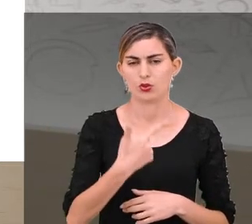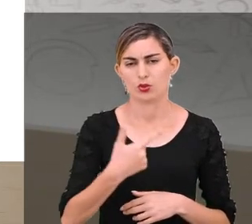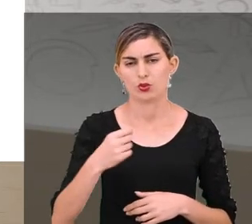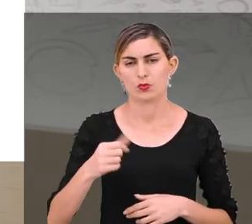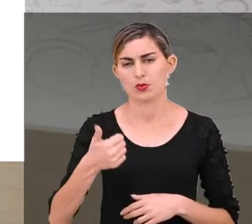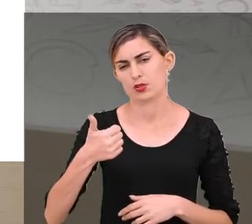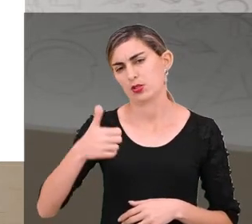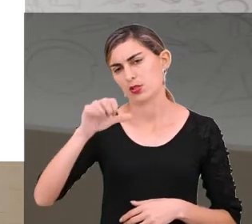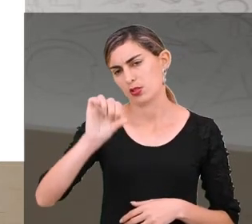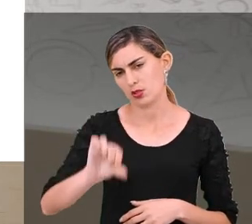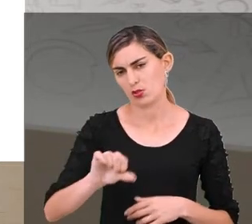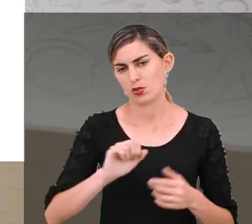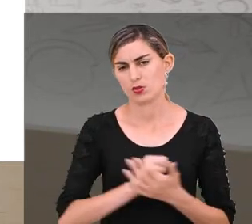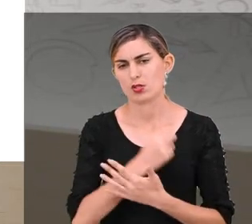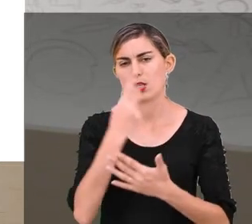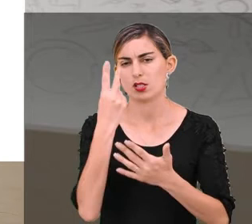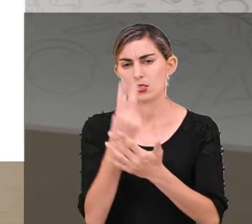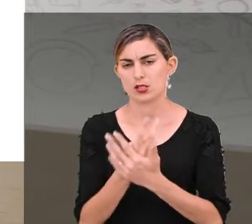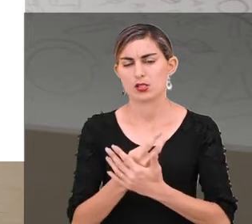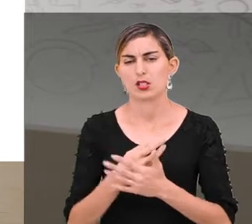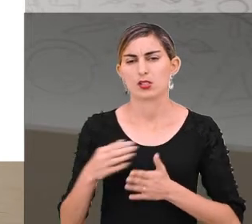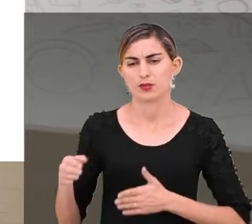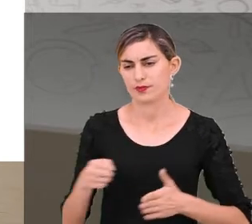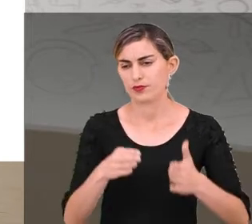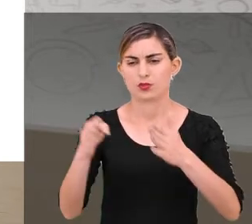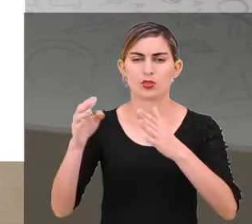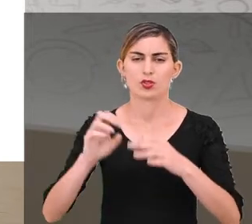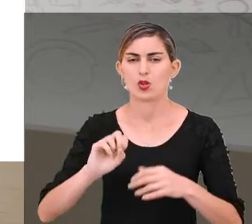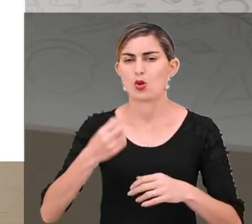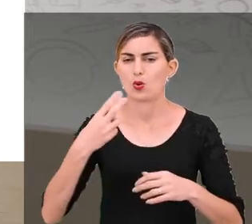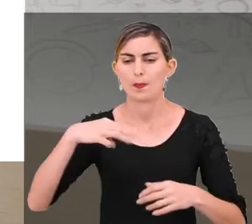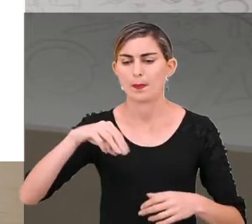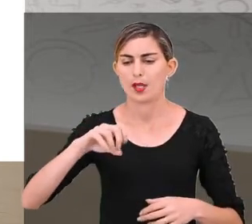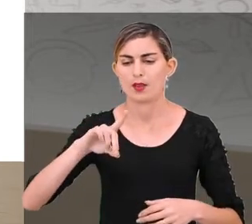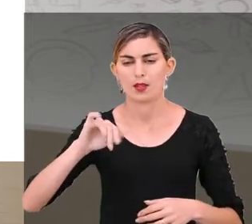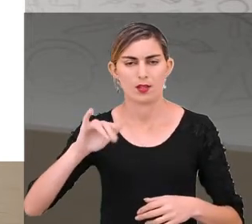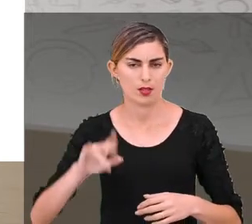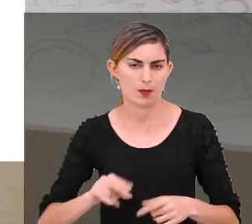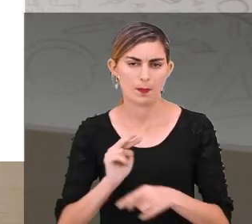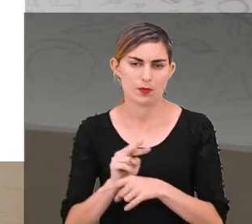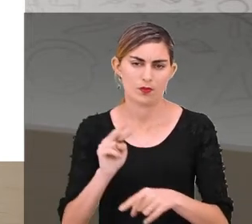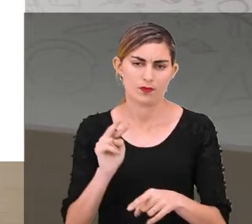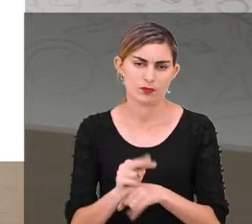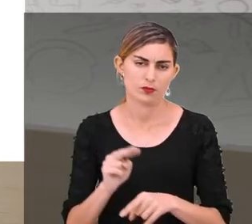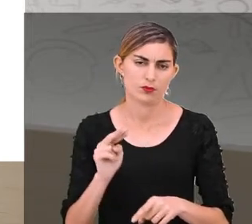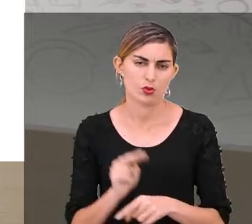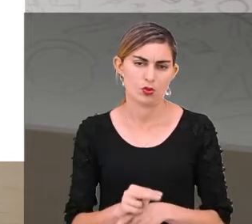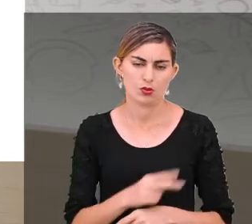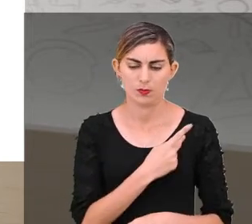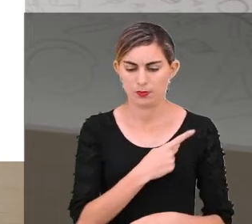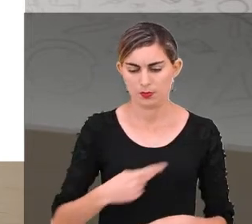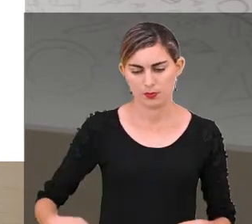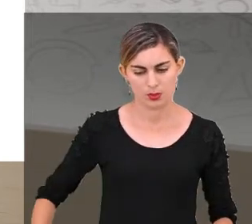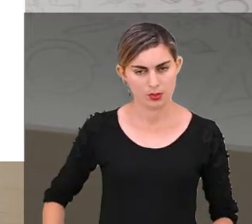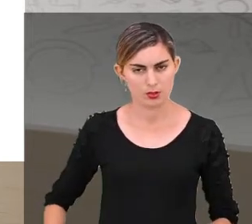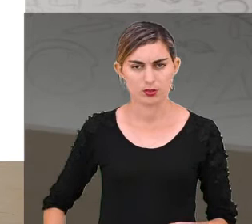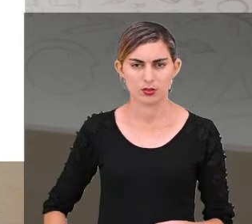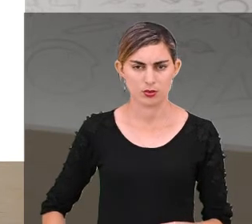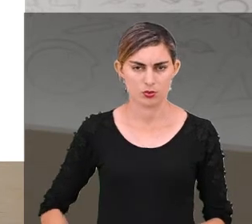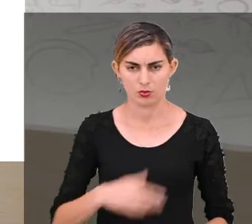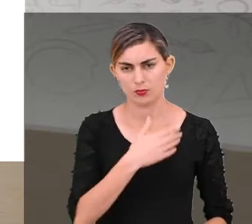de 2019, os acidentes de trajeto por medida provisória, através do presidente